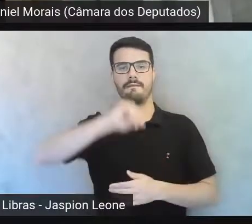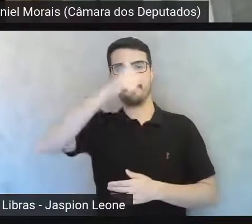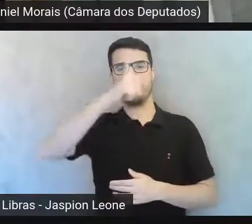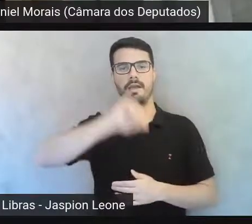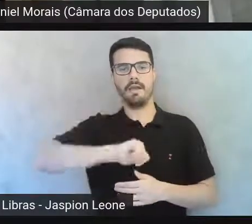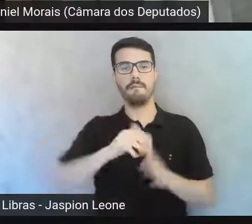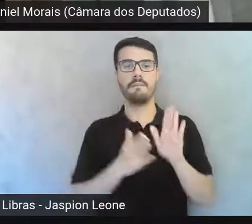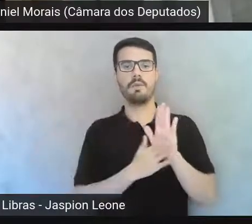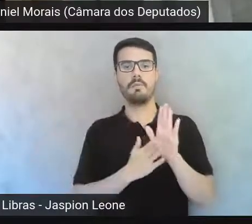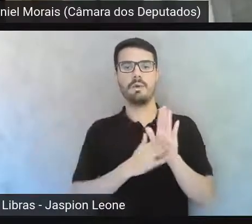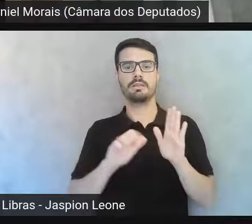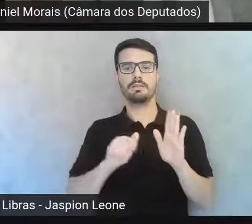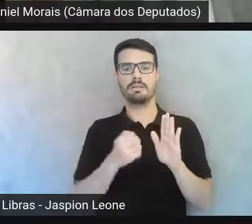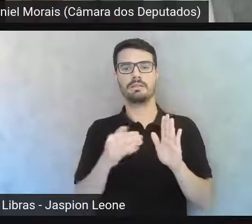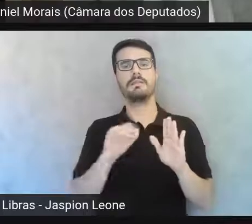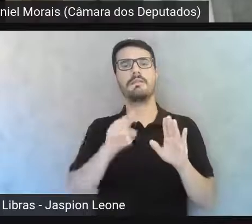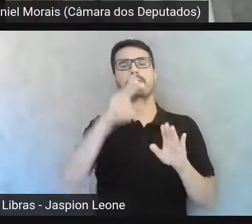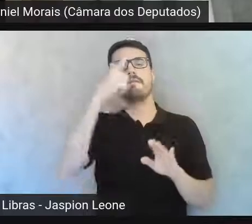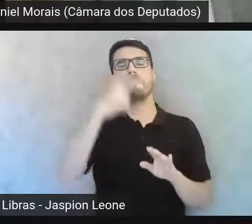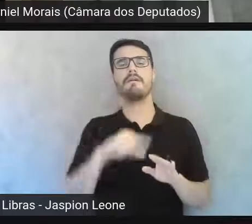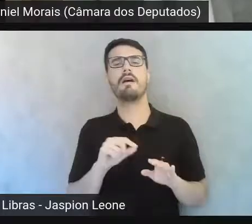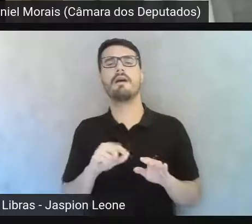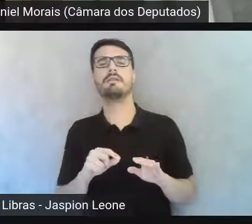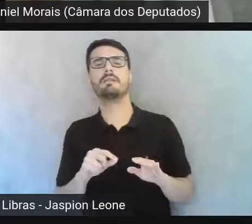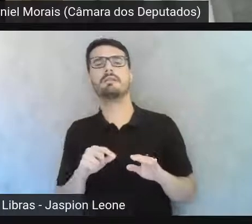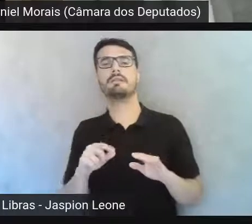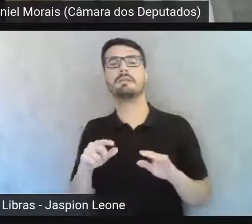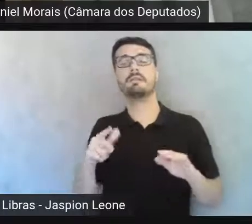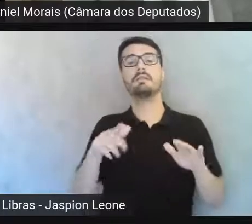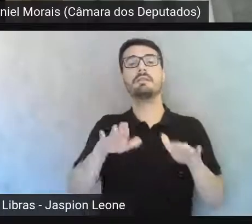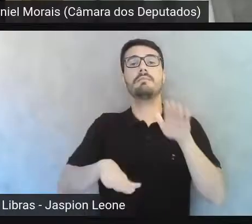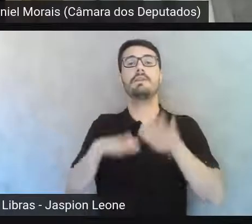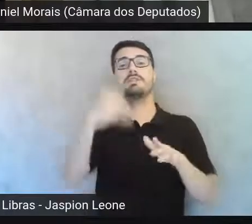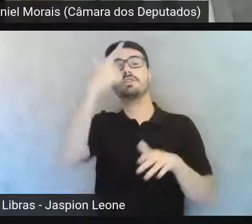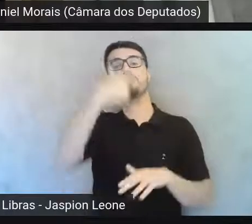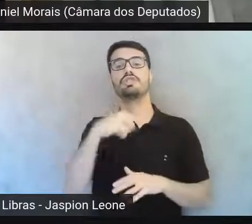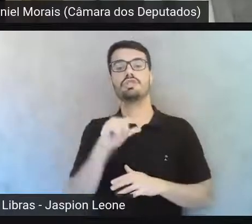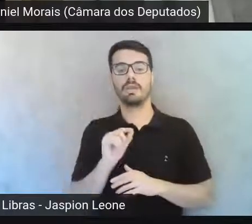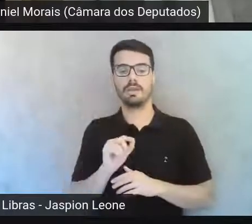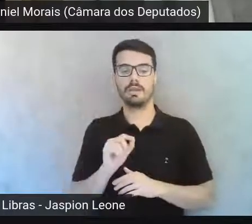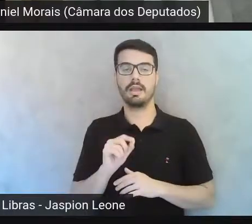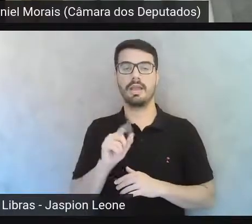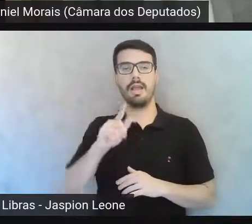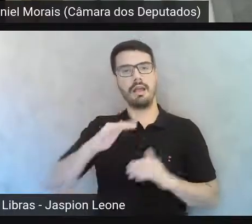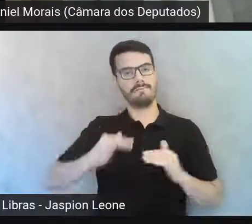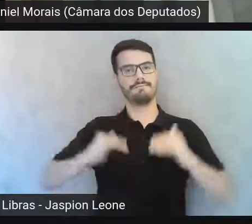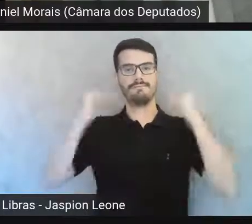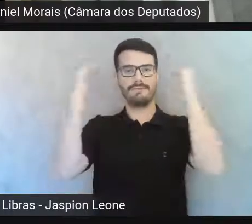de quê? Vão depender de essas ações? Vão depender, basicamente, das orientações da alta administração.